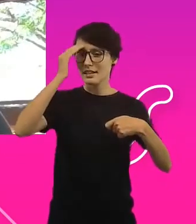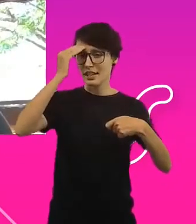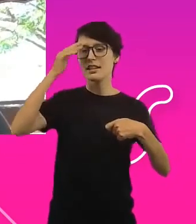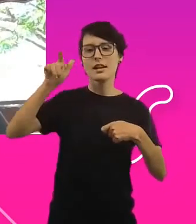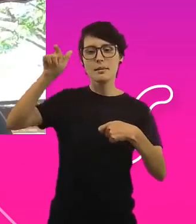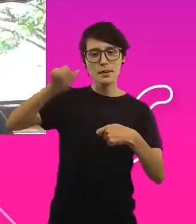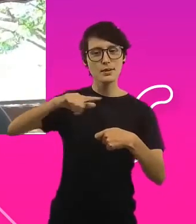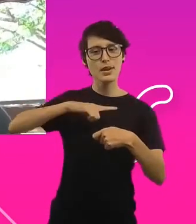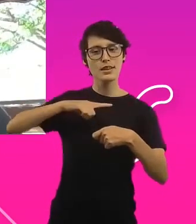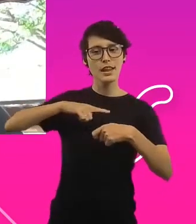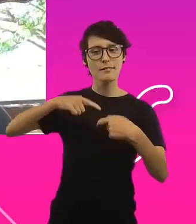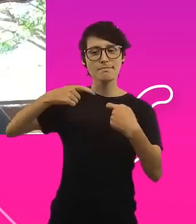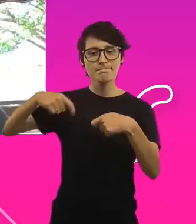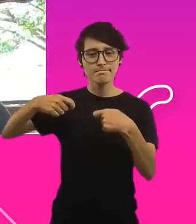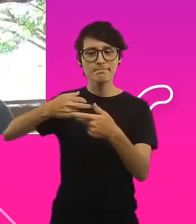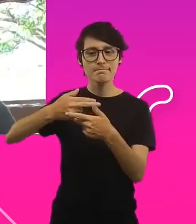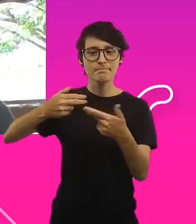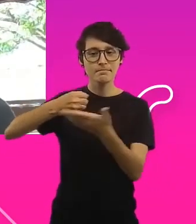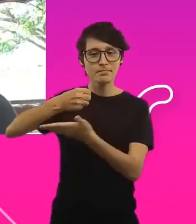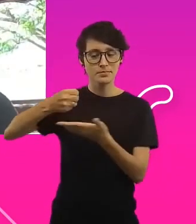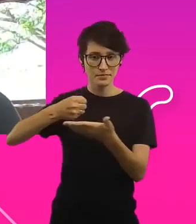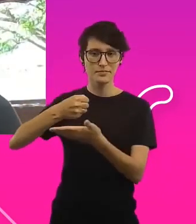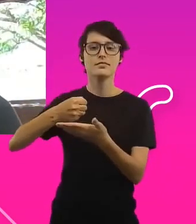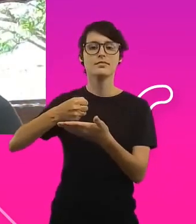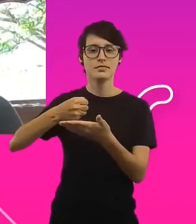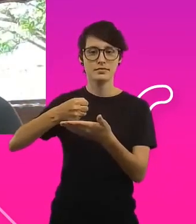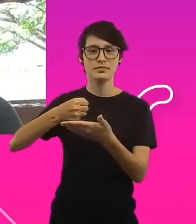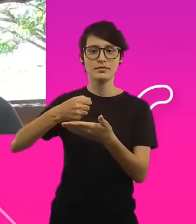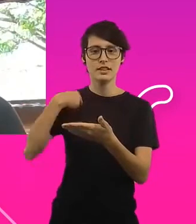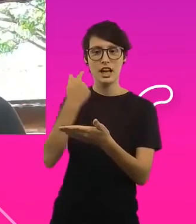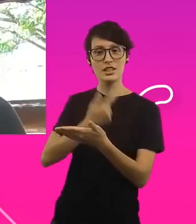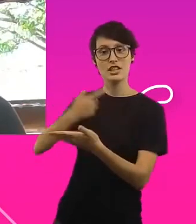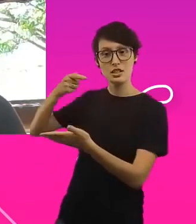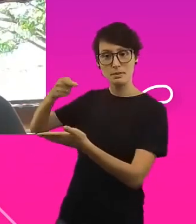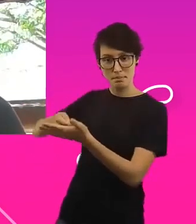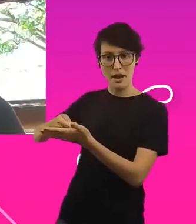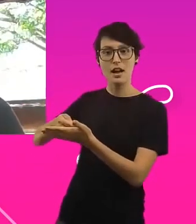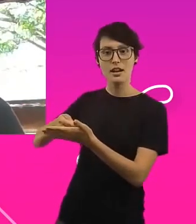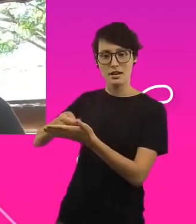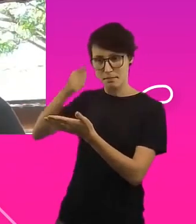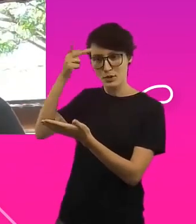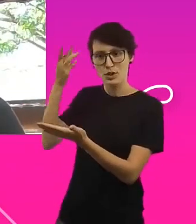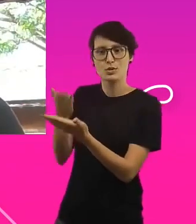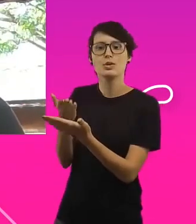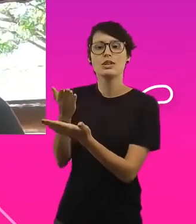necessidades básicas, e aí a gente paga para essas pessoas estudarem. E aí,